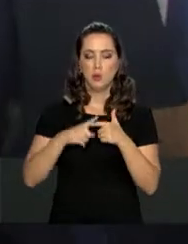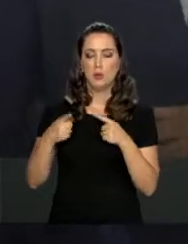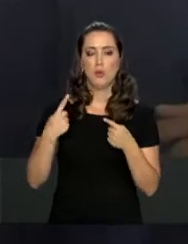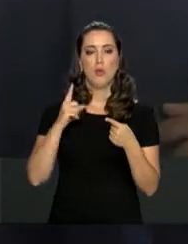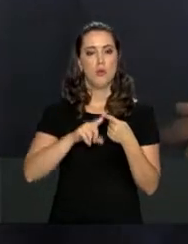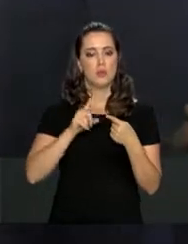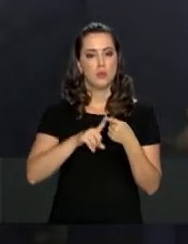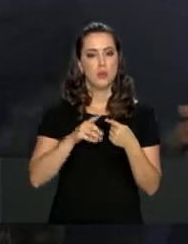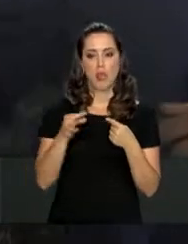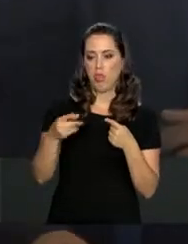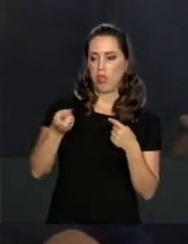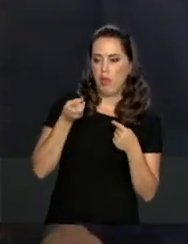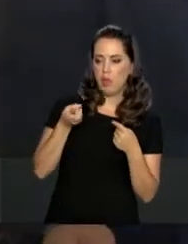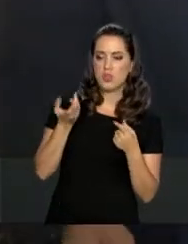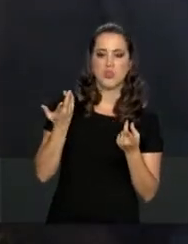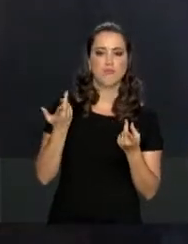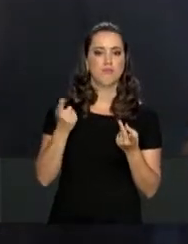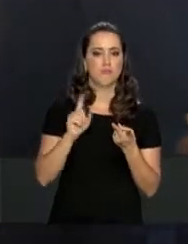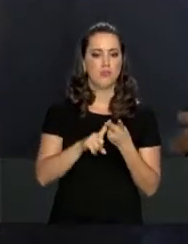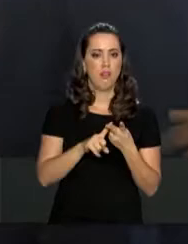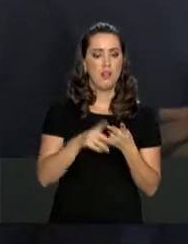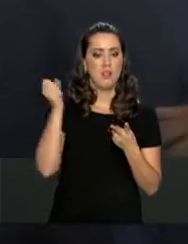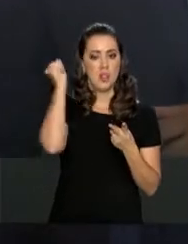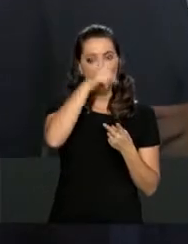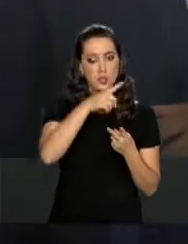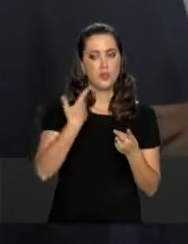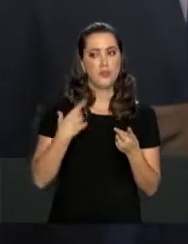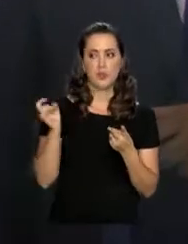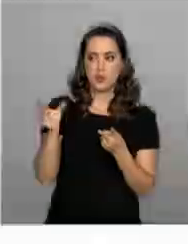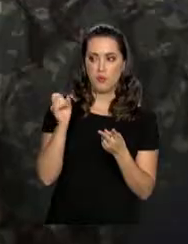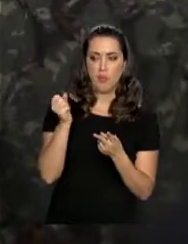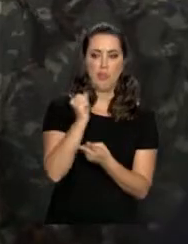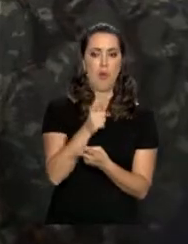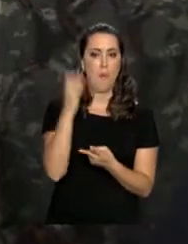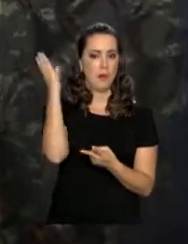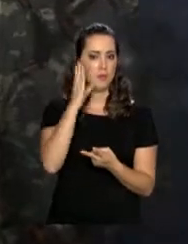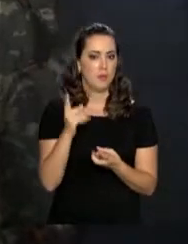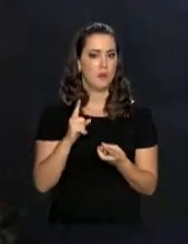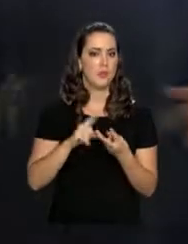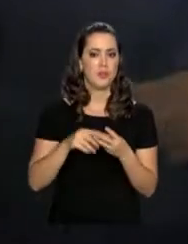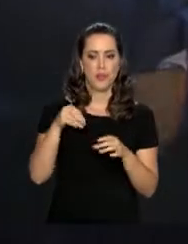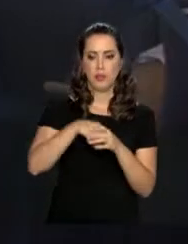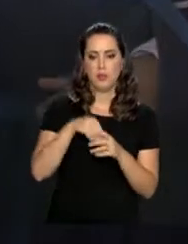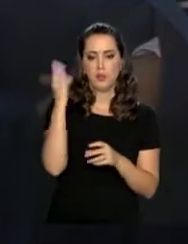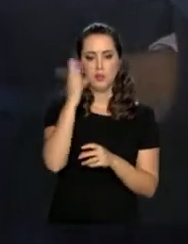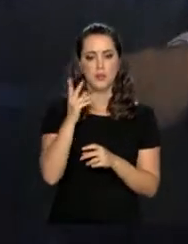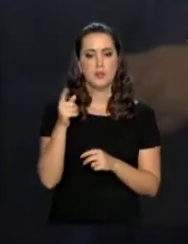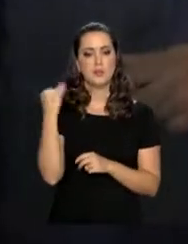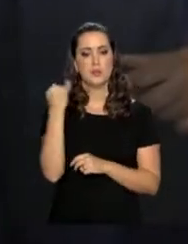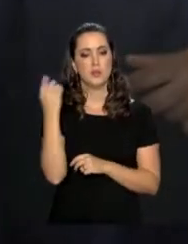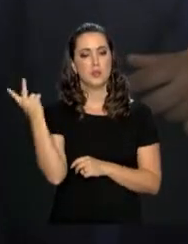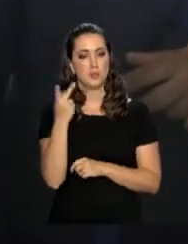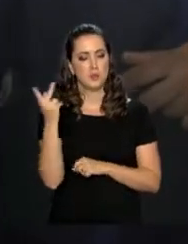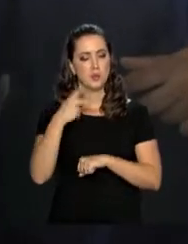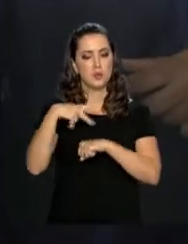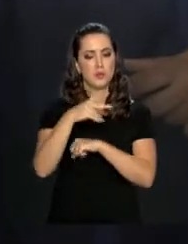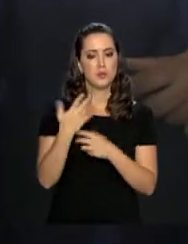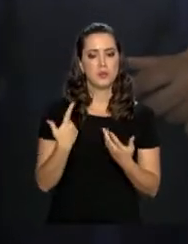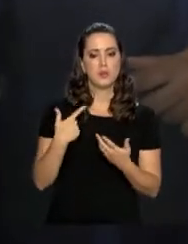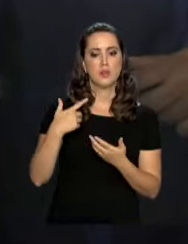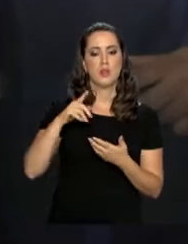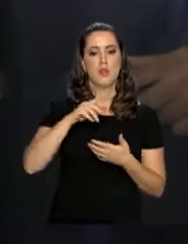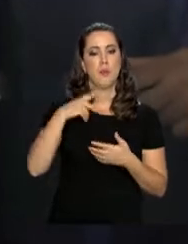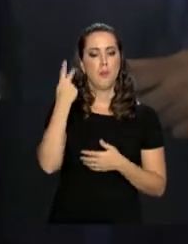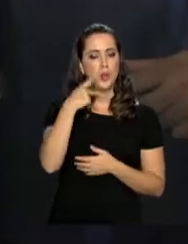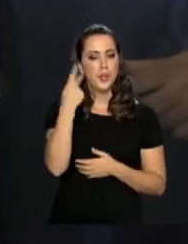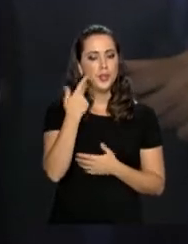barreiras, das taxas alfandegárias, a dificuldade de fazer negócio aqui, questões internas que interessam aos dois países,